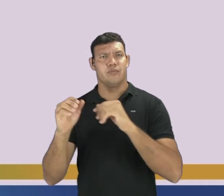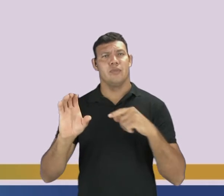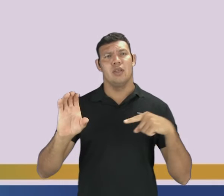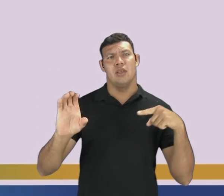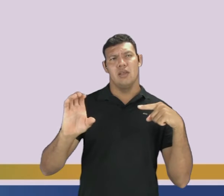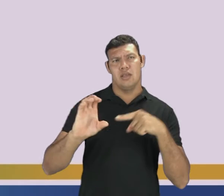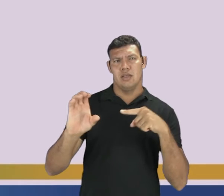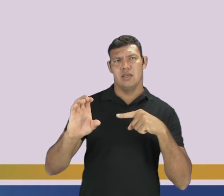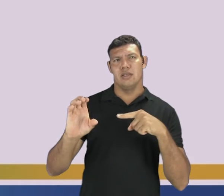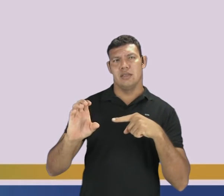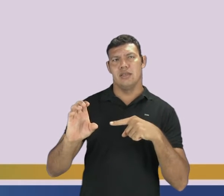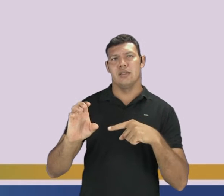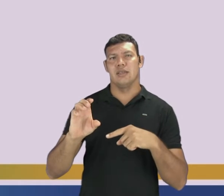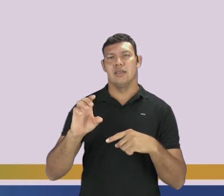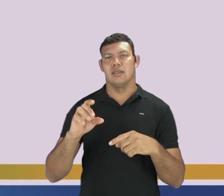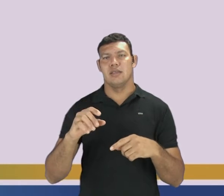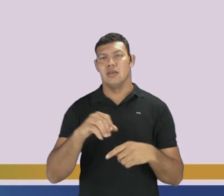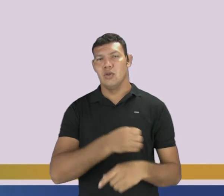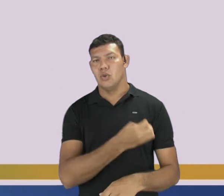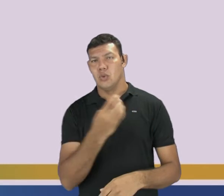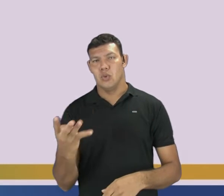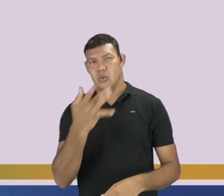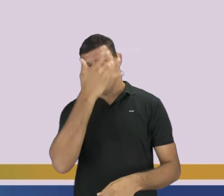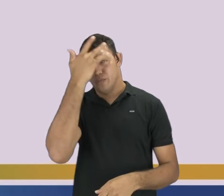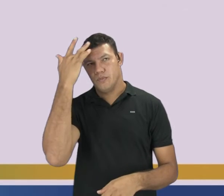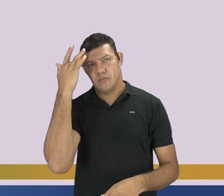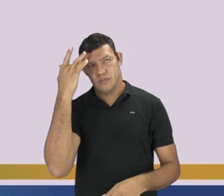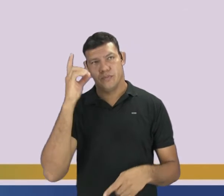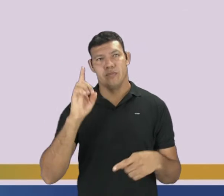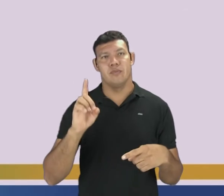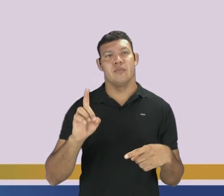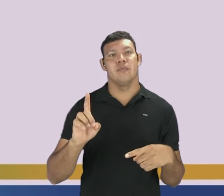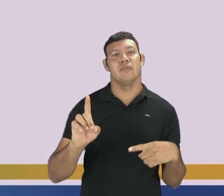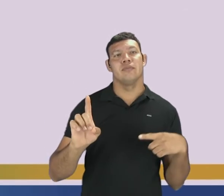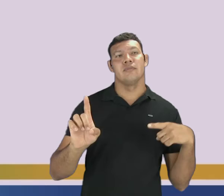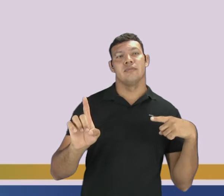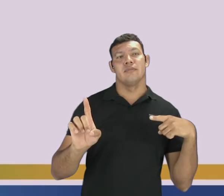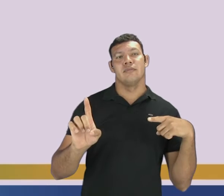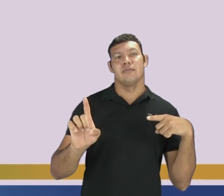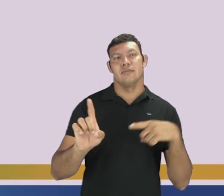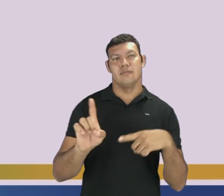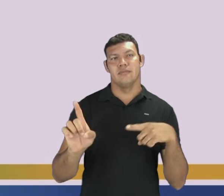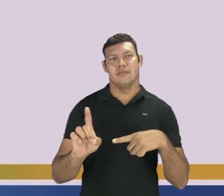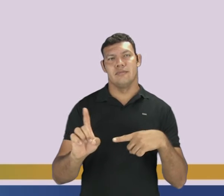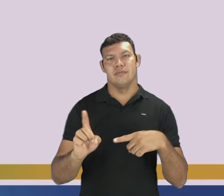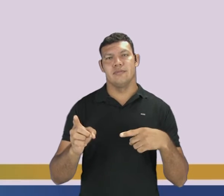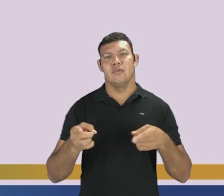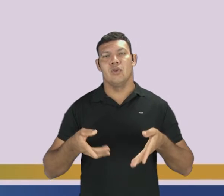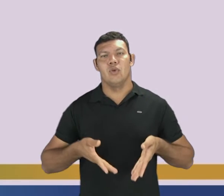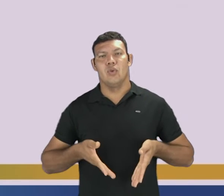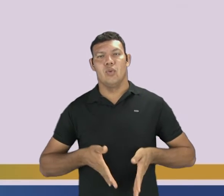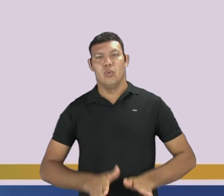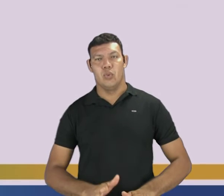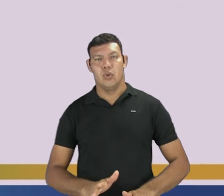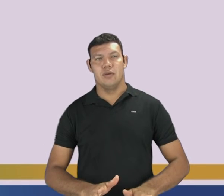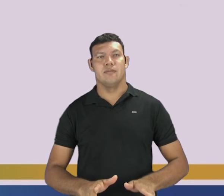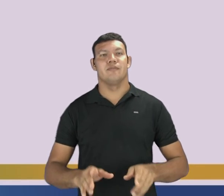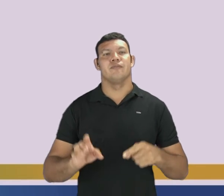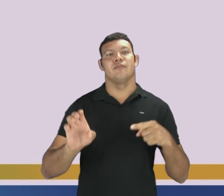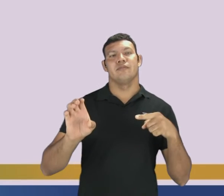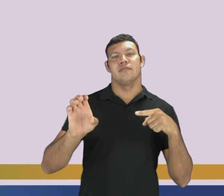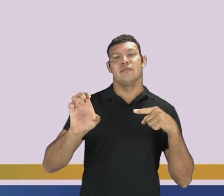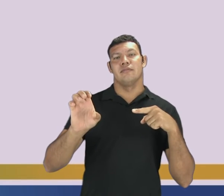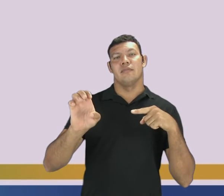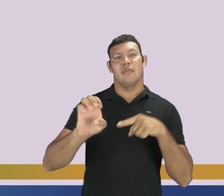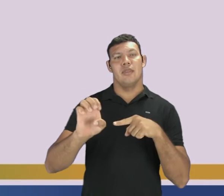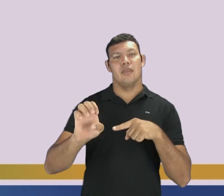densidade demográfica. D, a taxa de natalidade. E letra E, a taxa de fertilidade. A